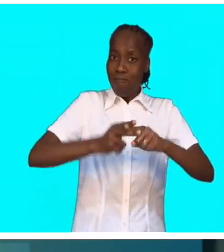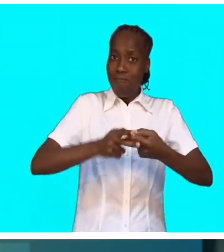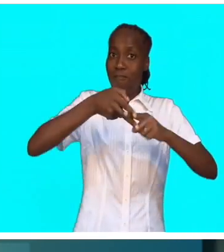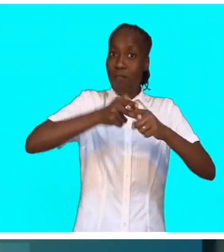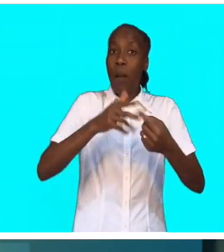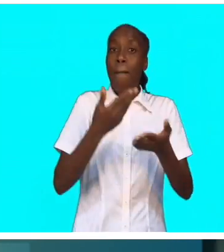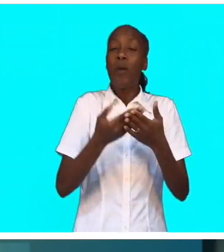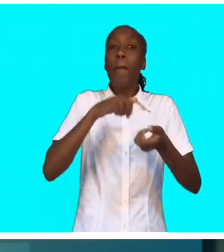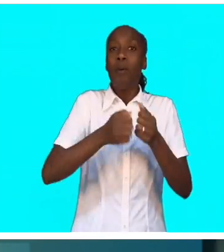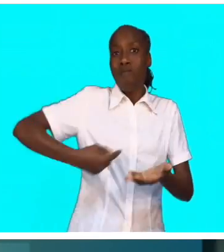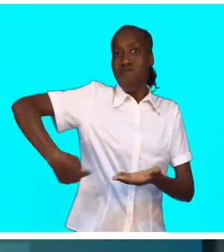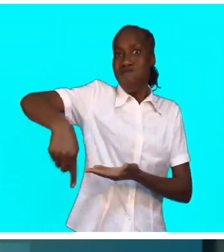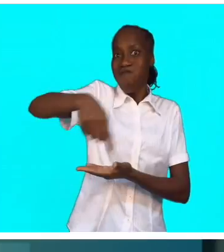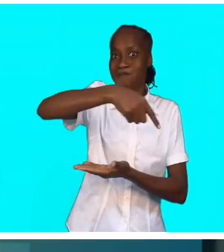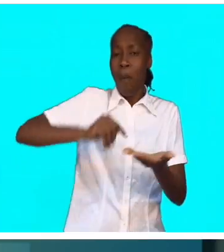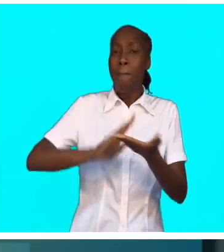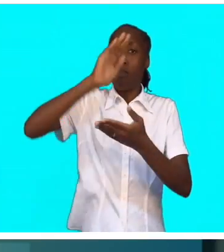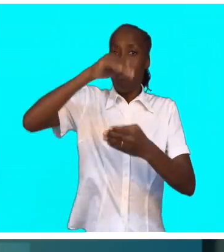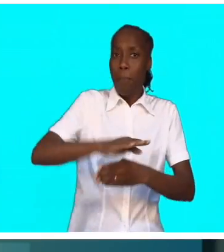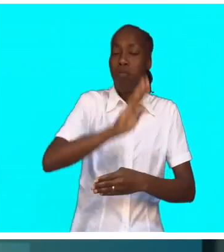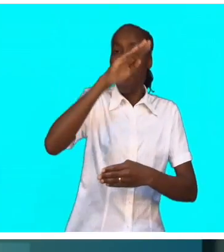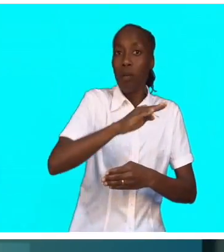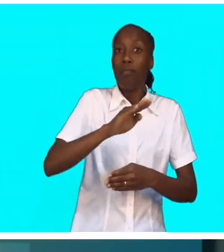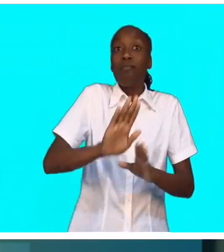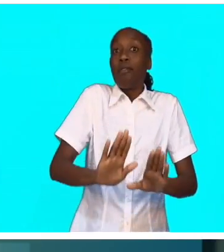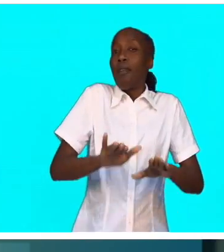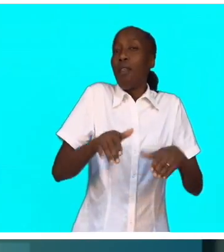manutenção devido a essas covas aqui.